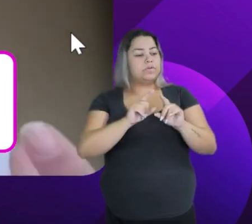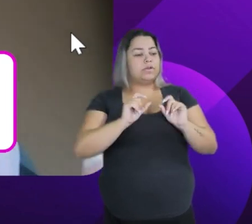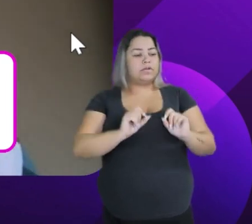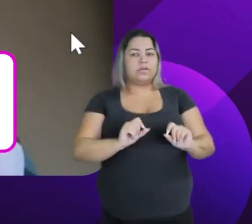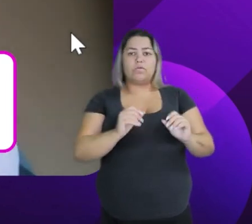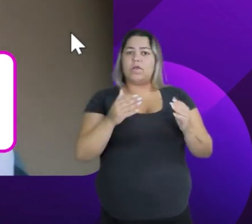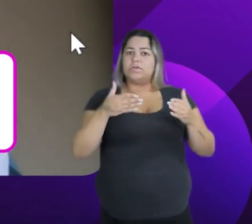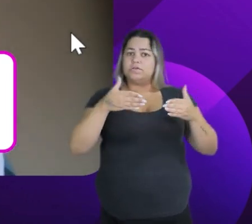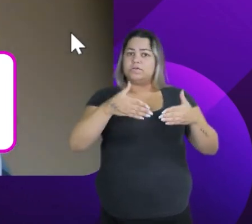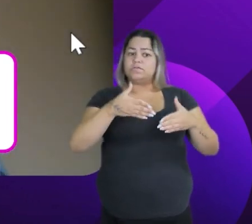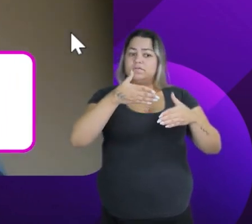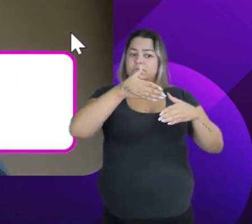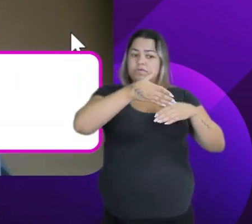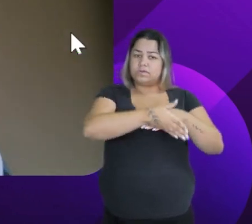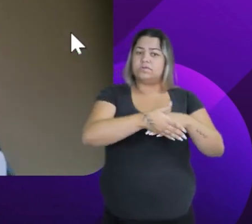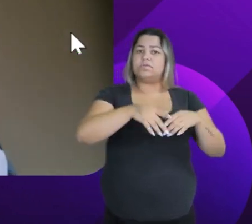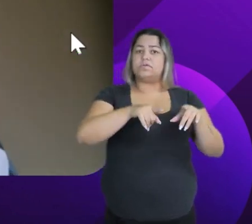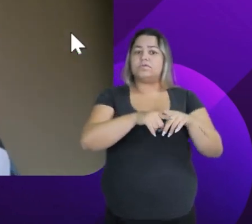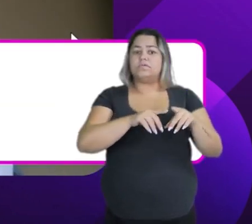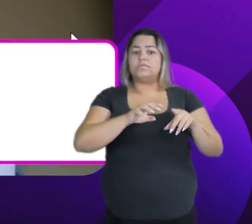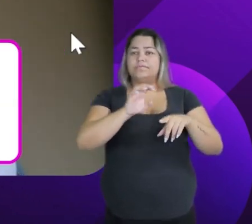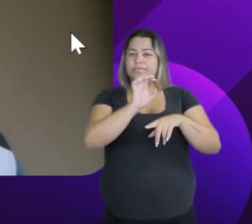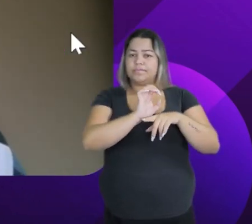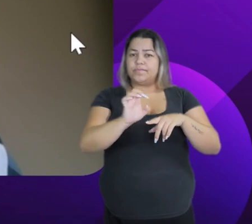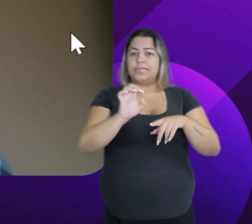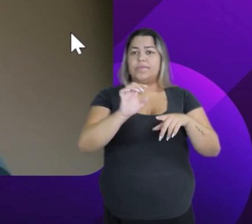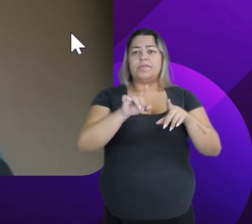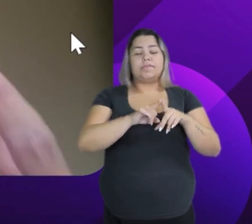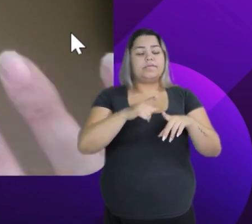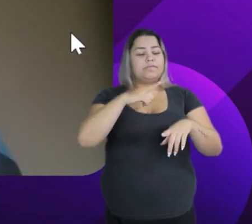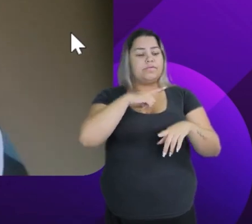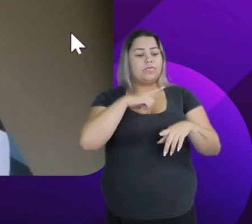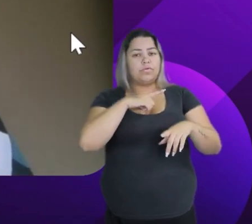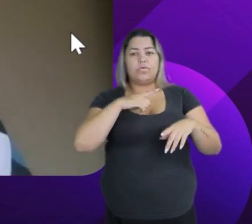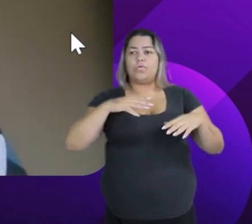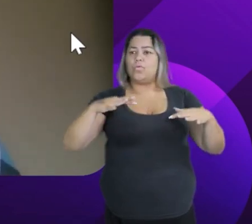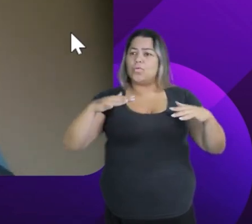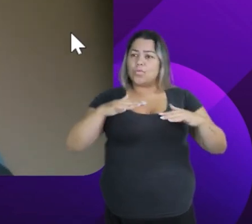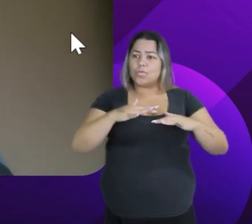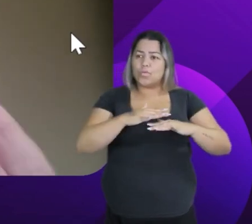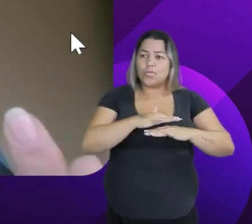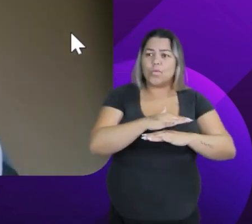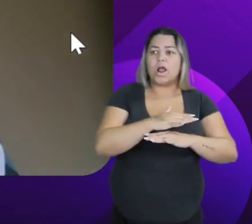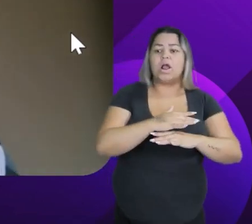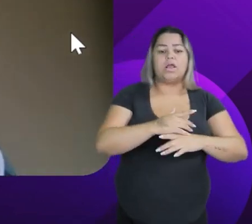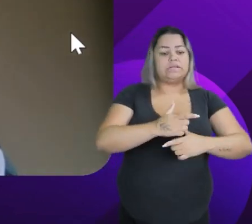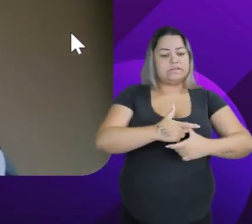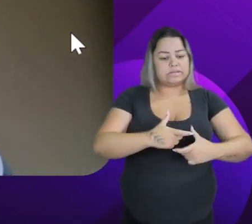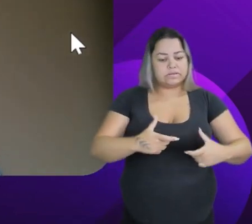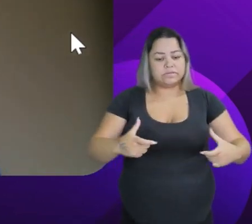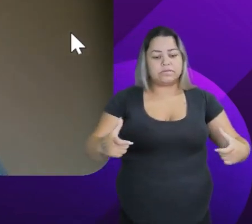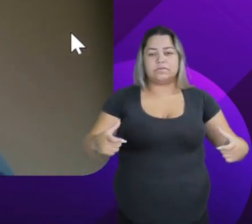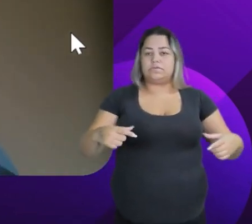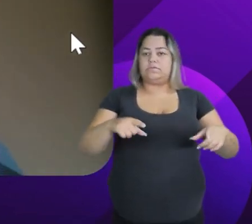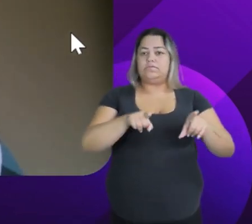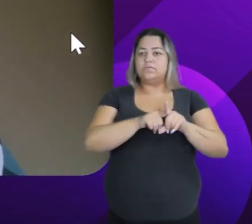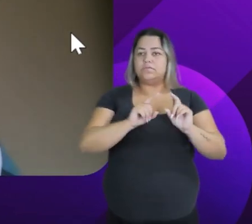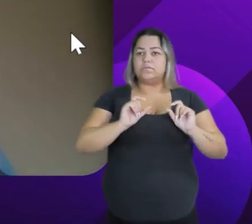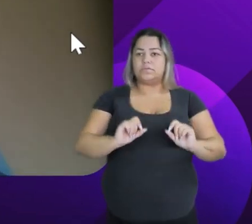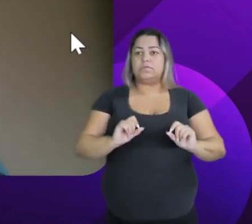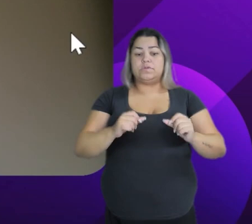acesso aos espaços, né? Então, eu teria vias com muito maior espaço para sistemas de transporte